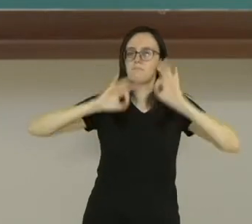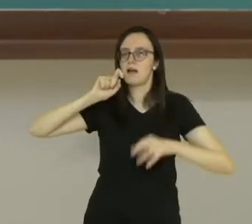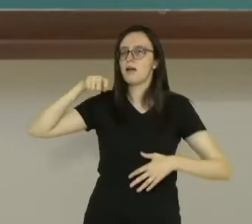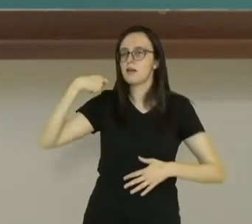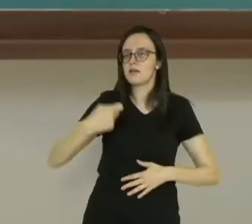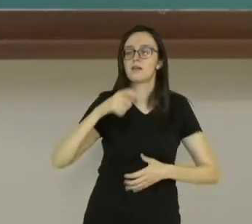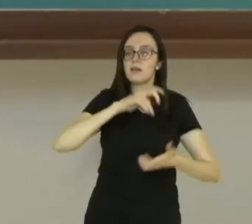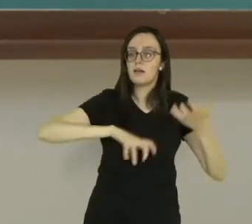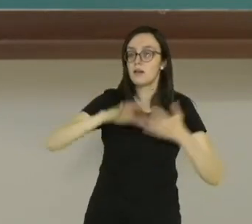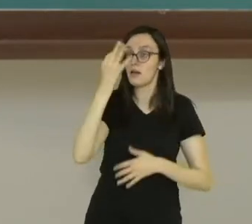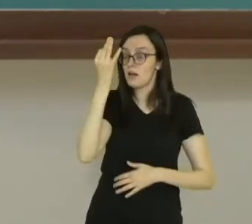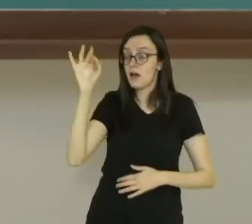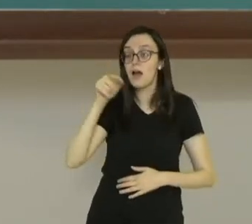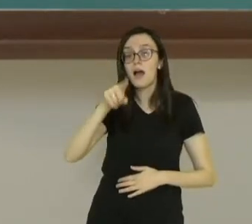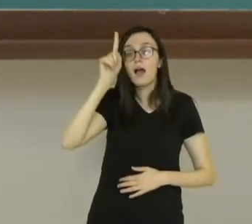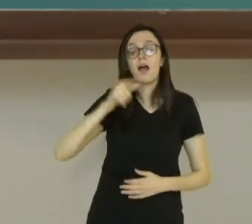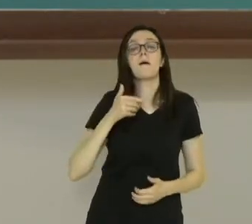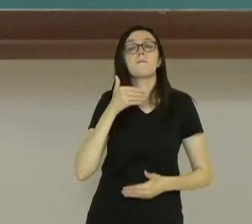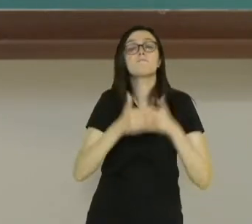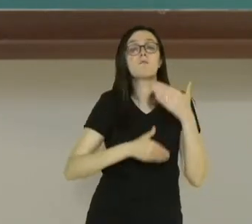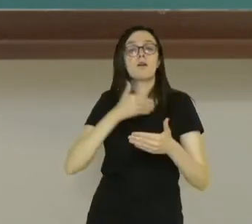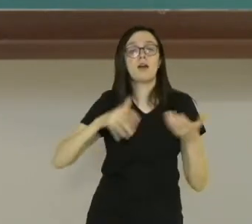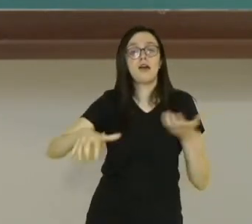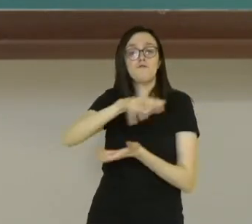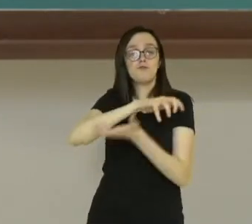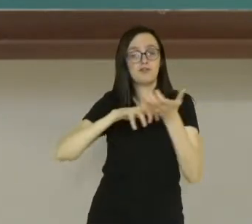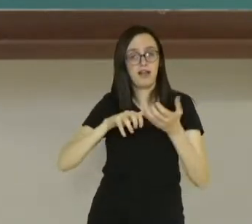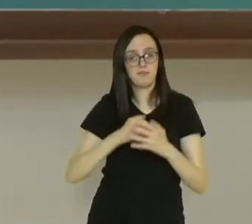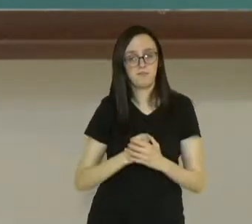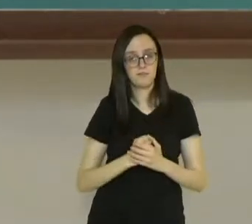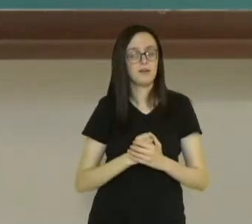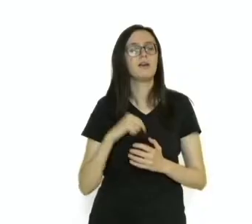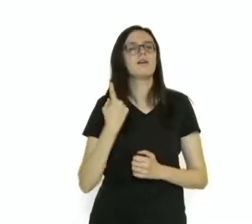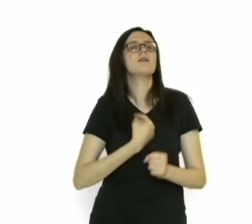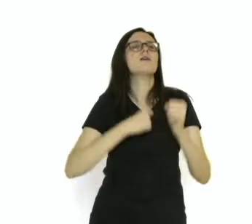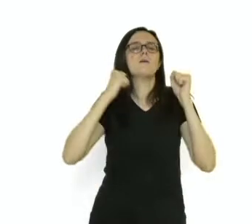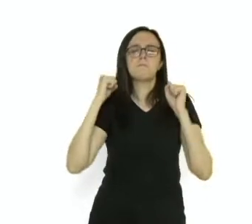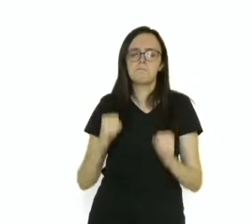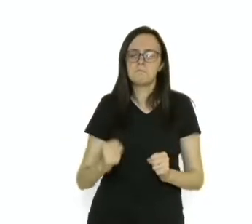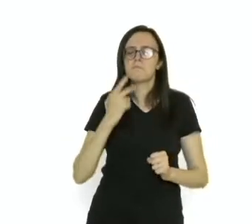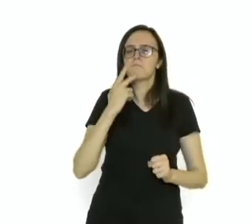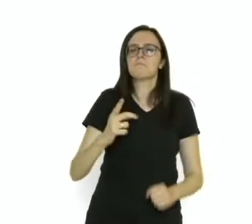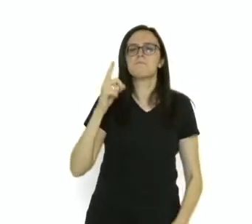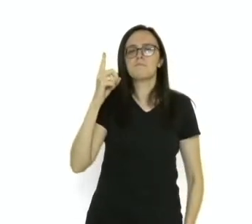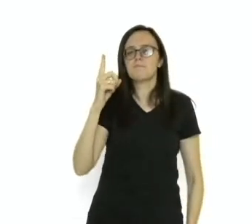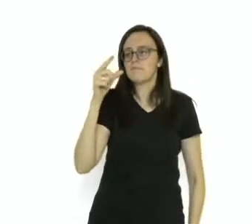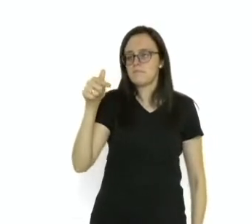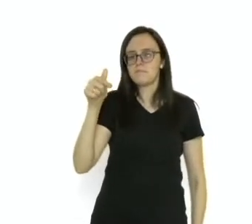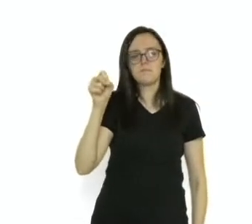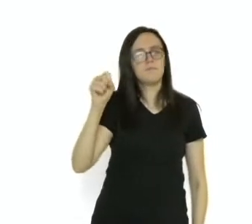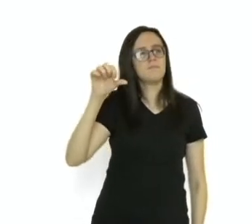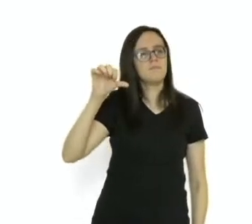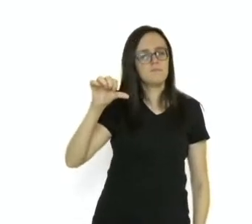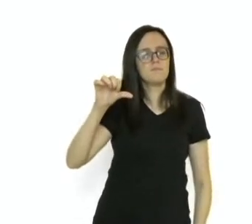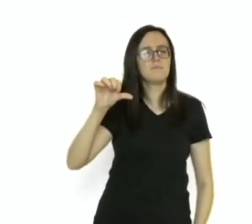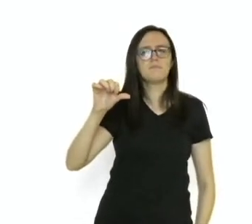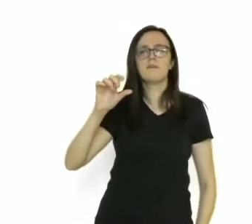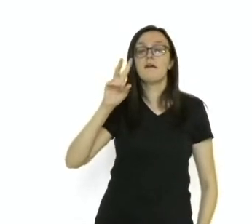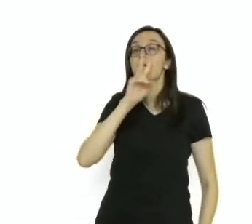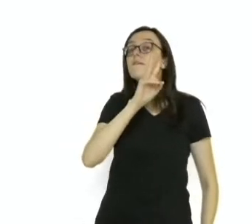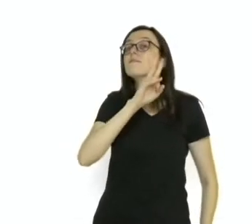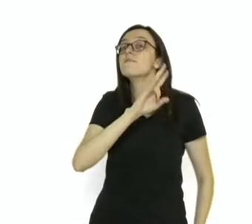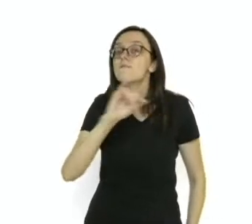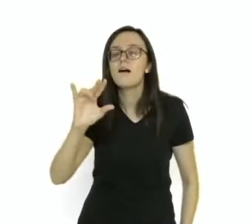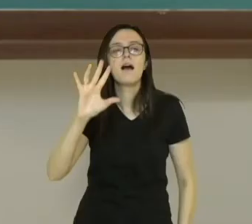Revolução Francesa. Ela é um processo revolucionário. A gente pode dizer que em 1789 vai